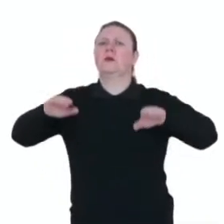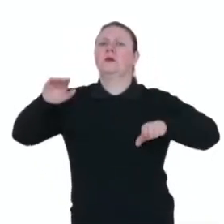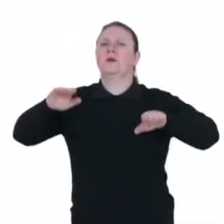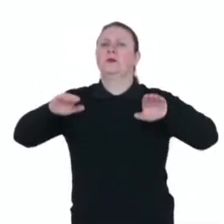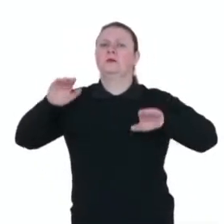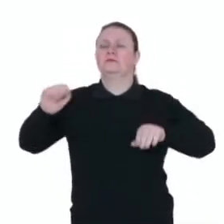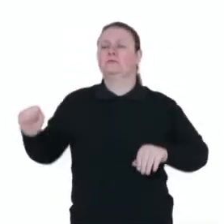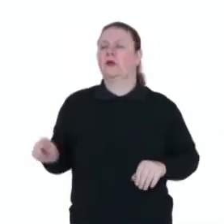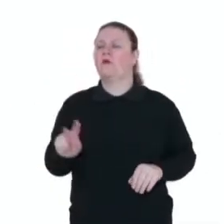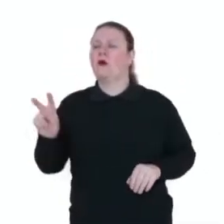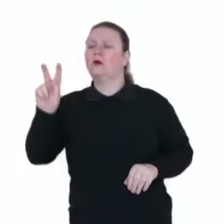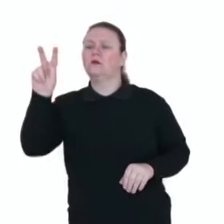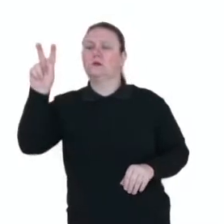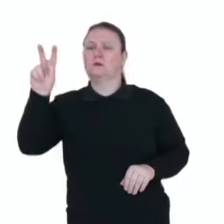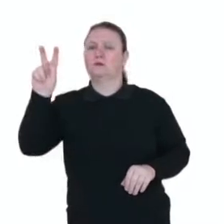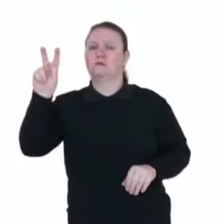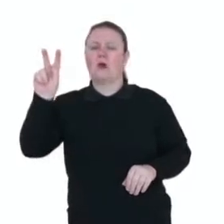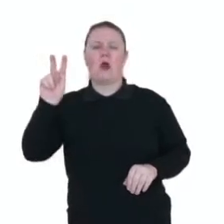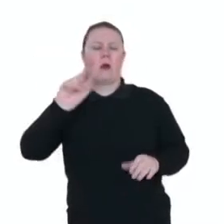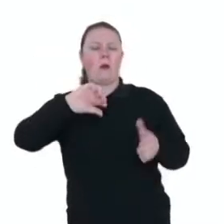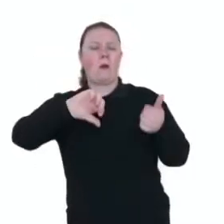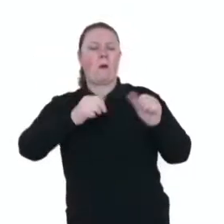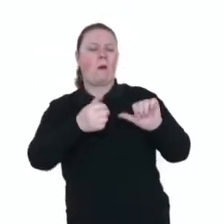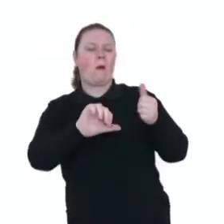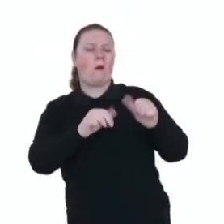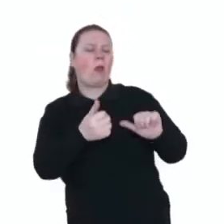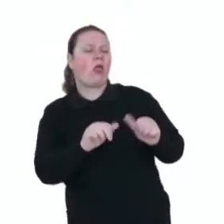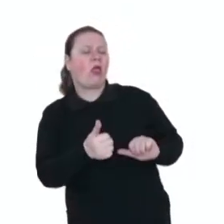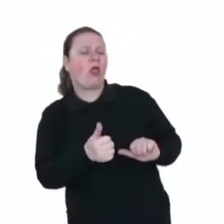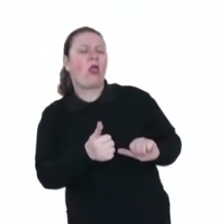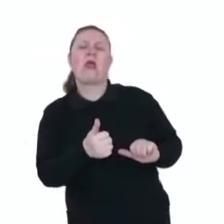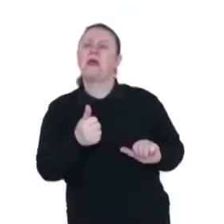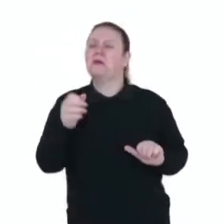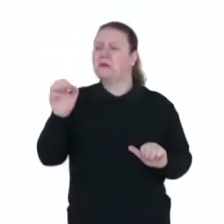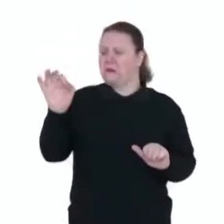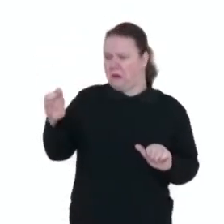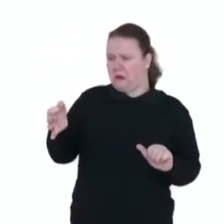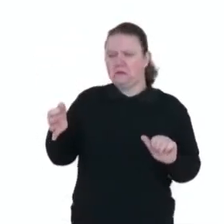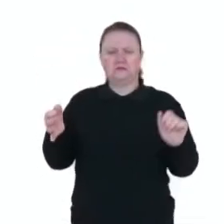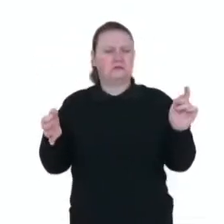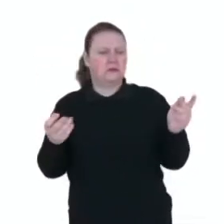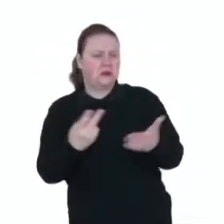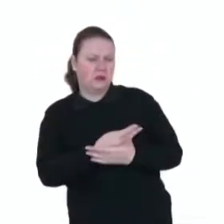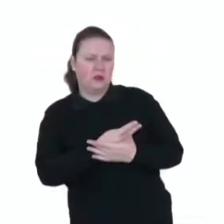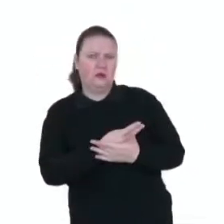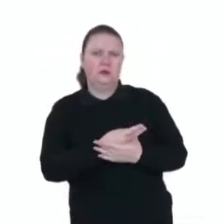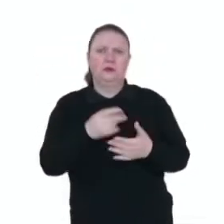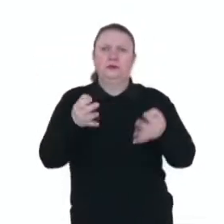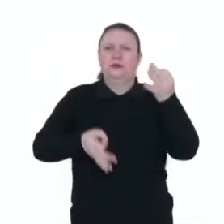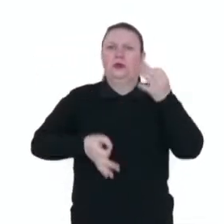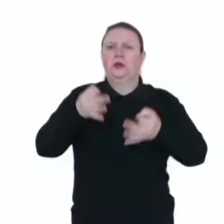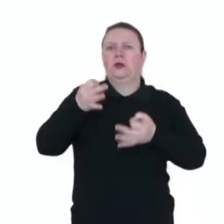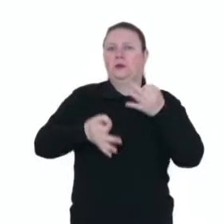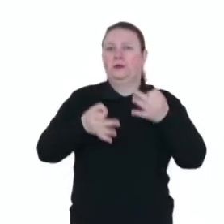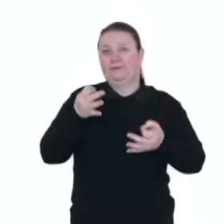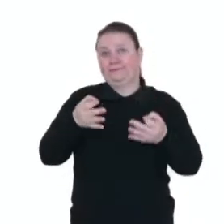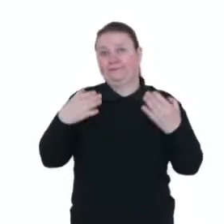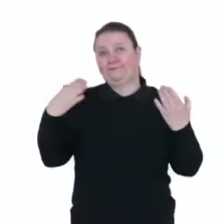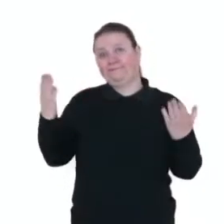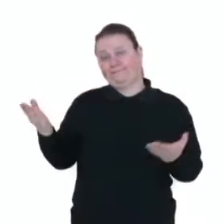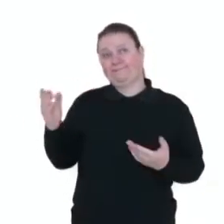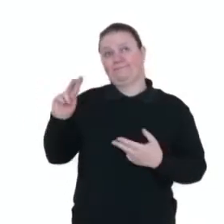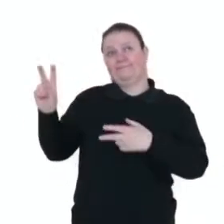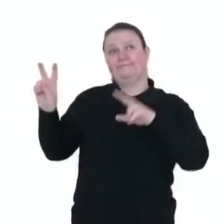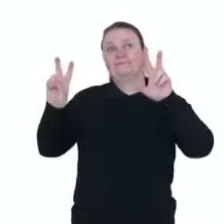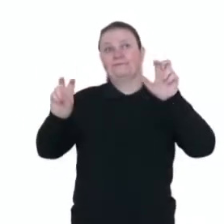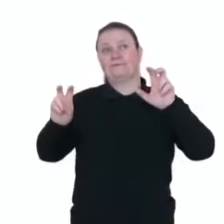de um padrão de avaliação com o qual faz julgamentos universais. Segundo Todorov,